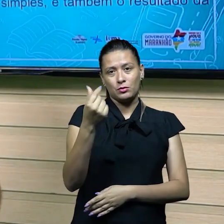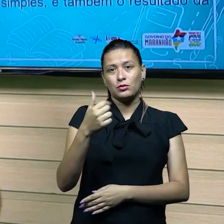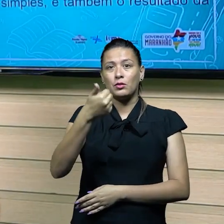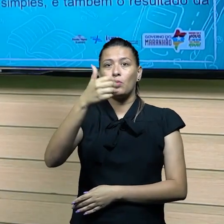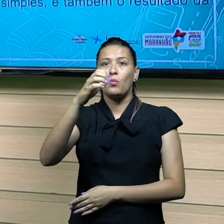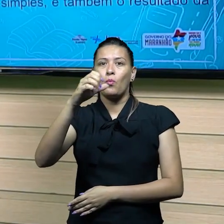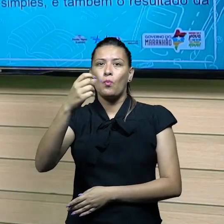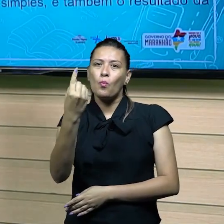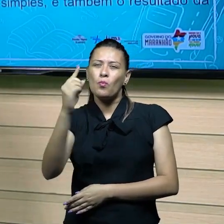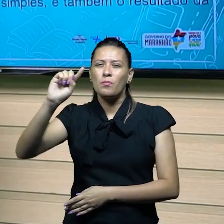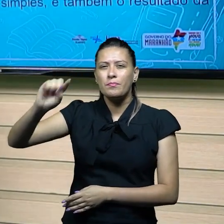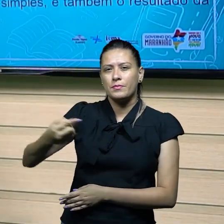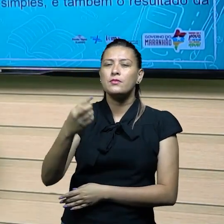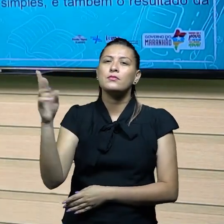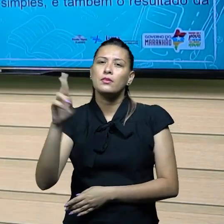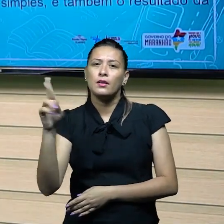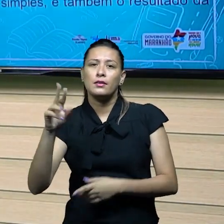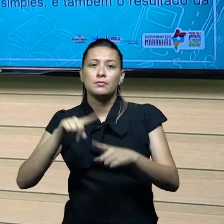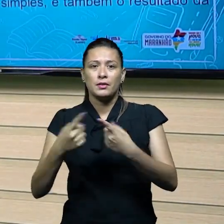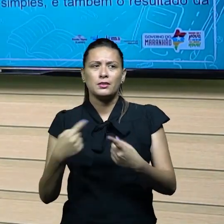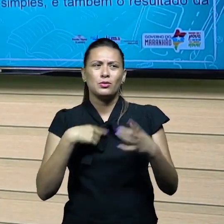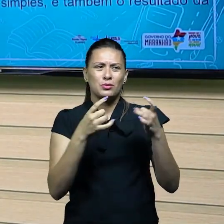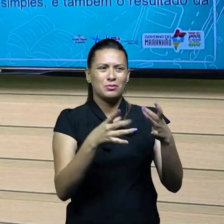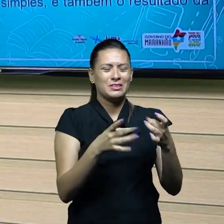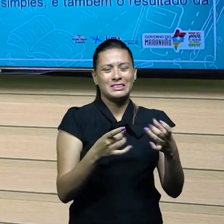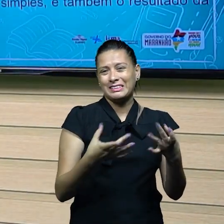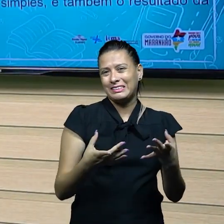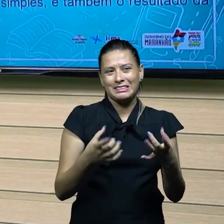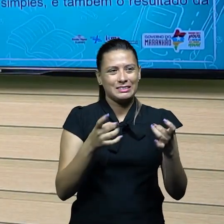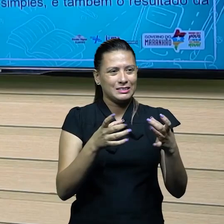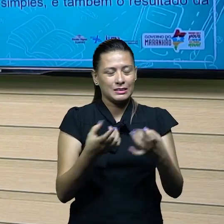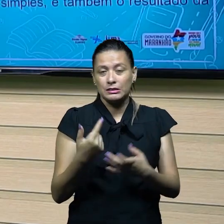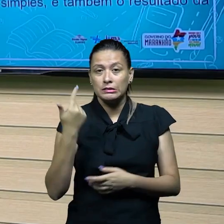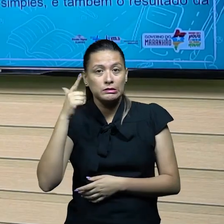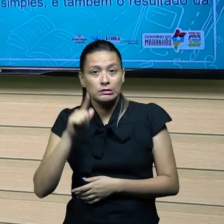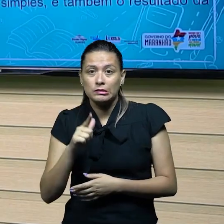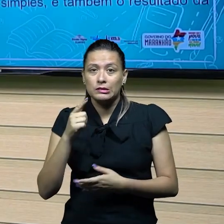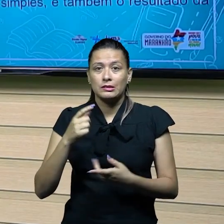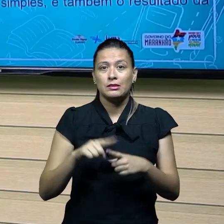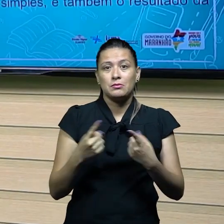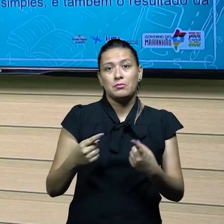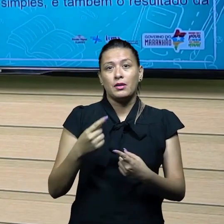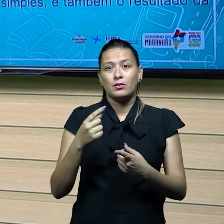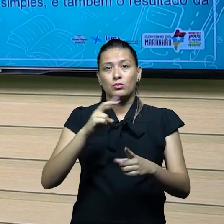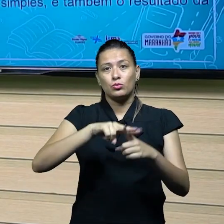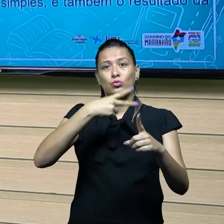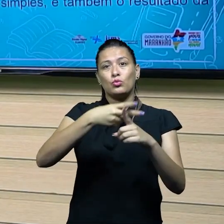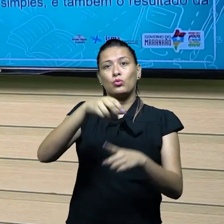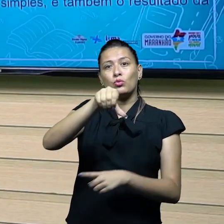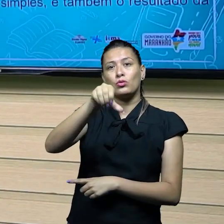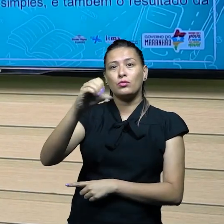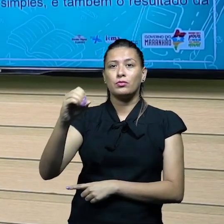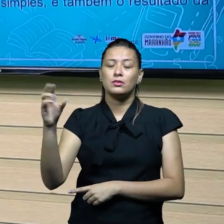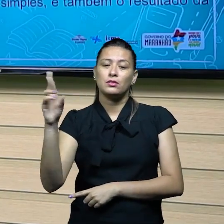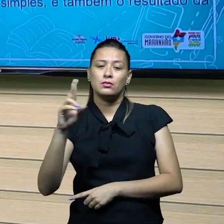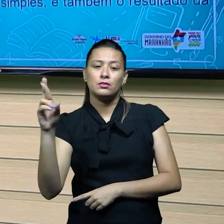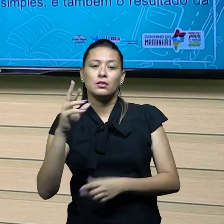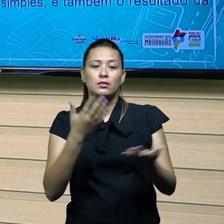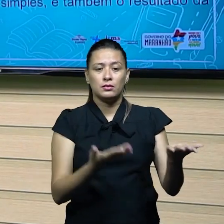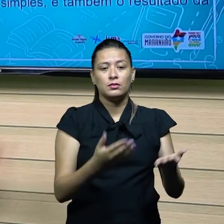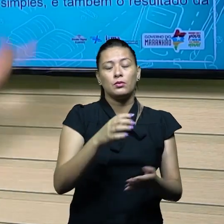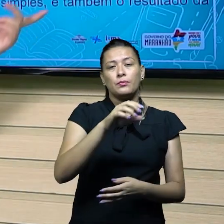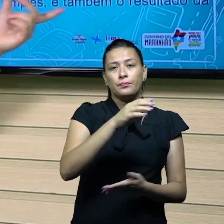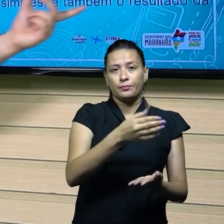somente R$900. Então, eu tive uma receita de 1.000, perdão, eu tive o desembolso, um gasto de 1.000, porém eu tive a receita